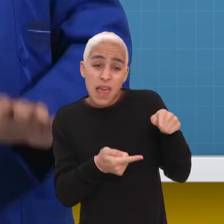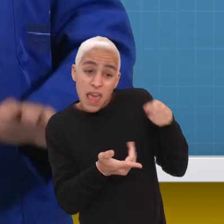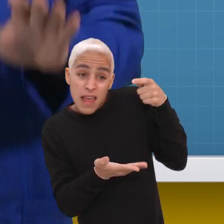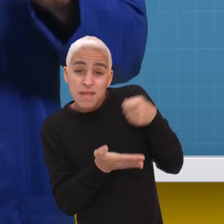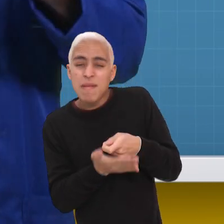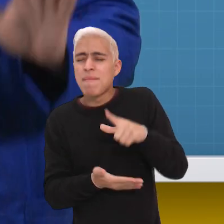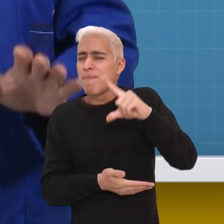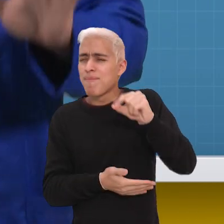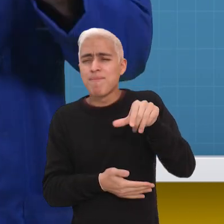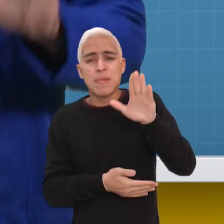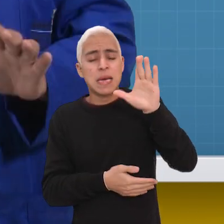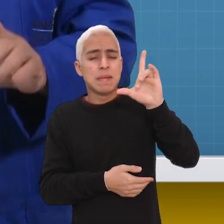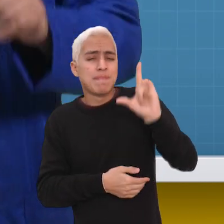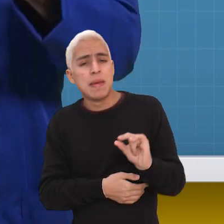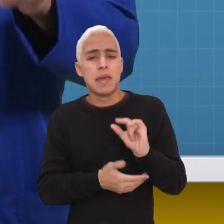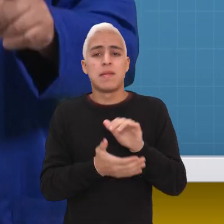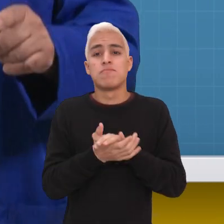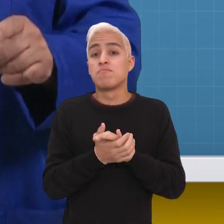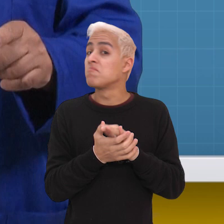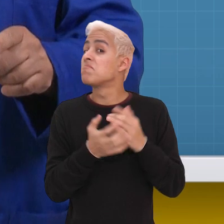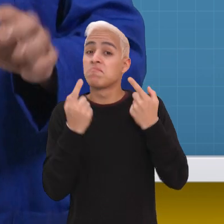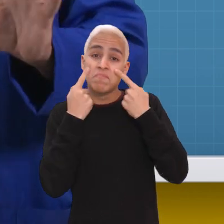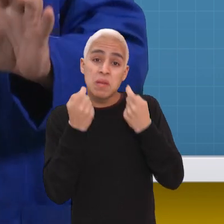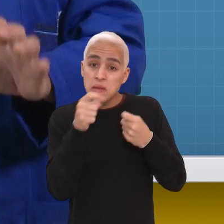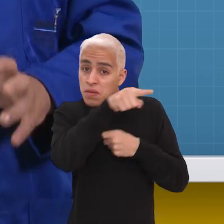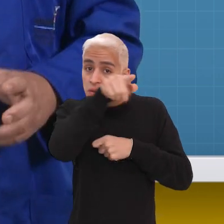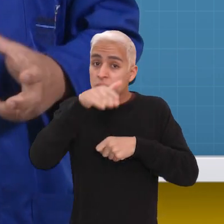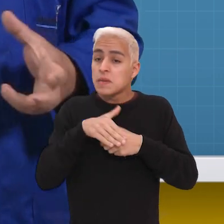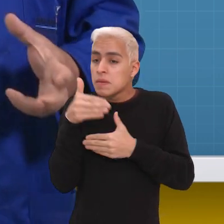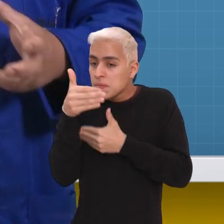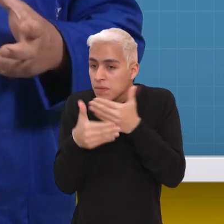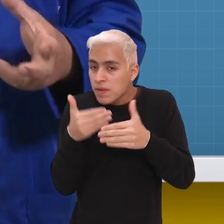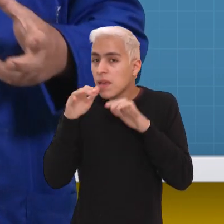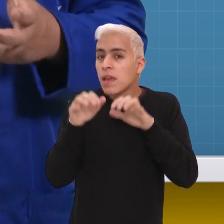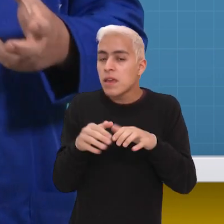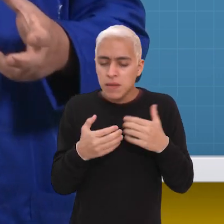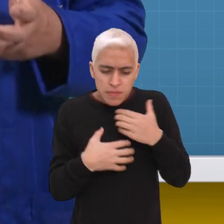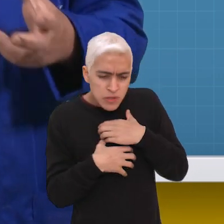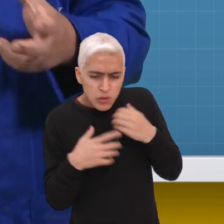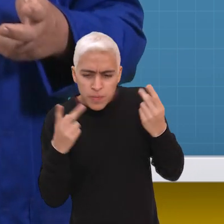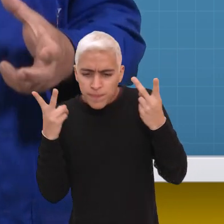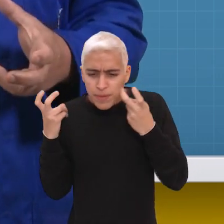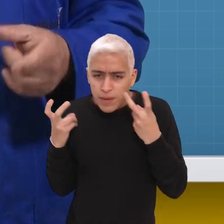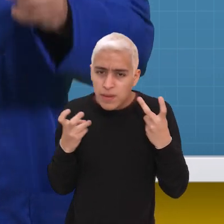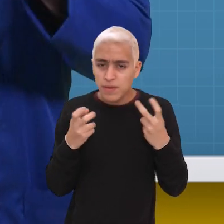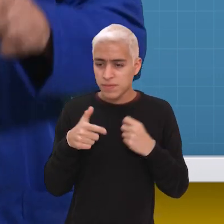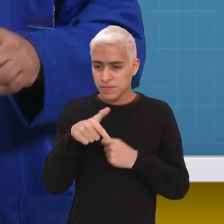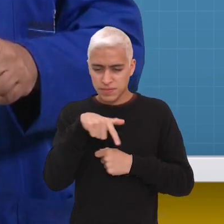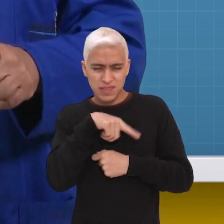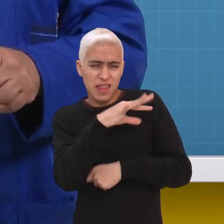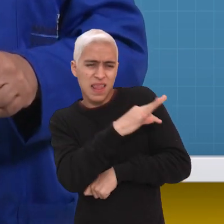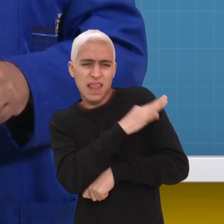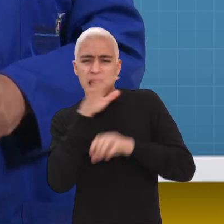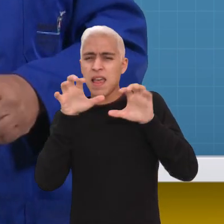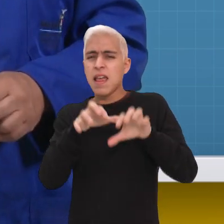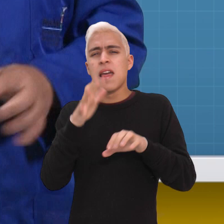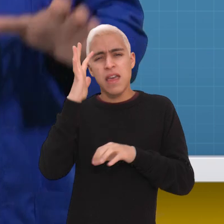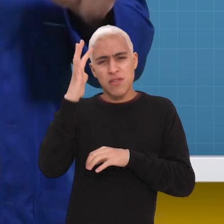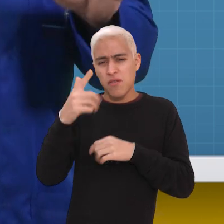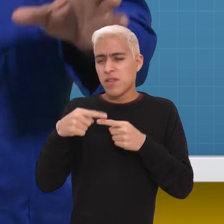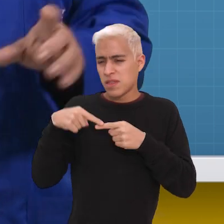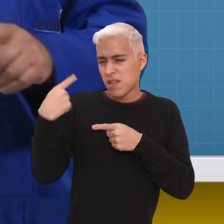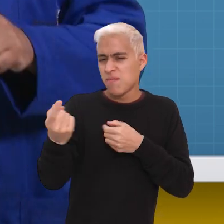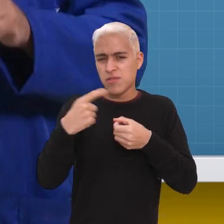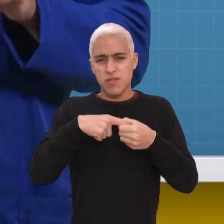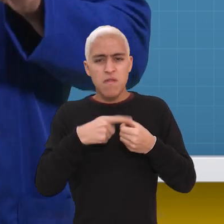o menor preço possível? É interessante você desenvolver esse senso de observação. Tem uma técnica para